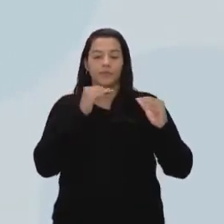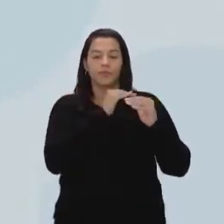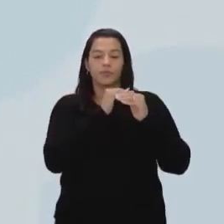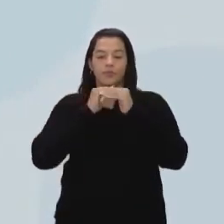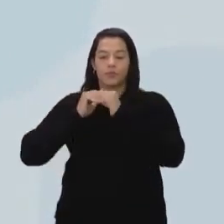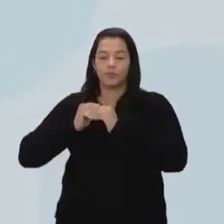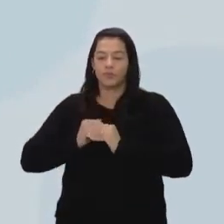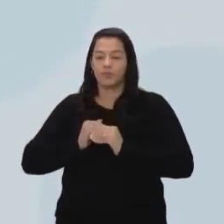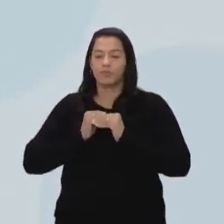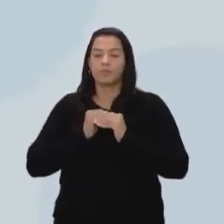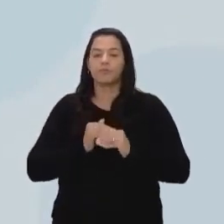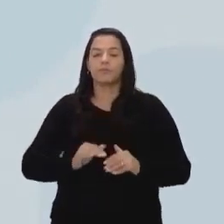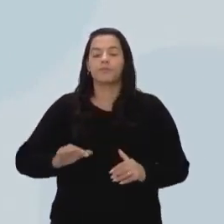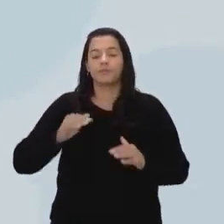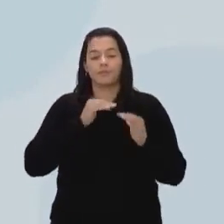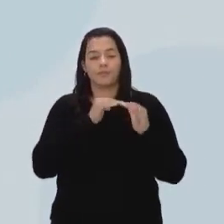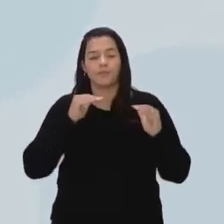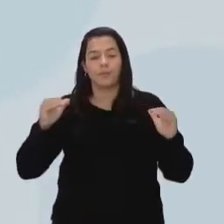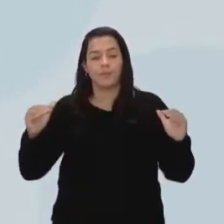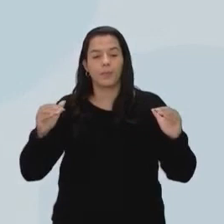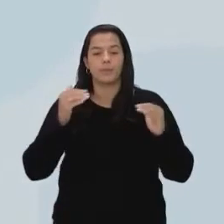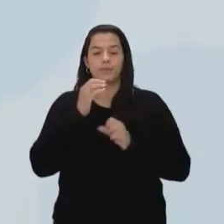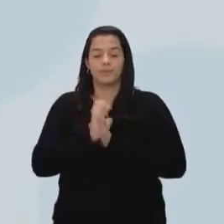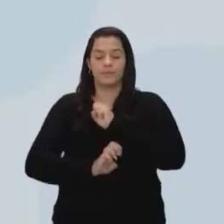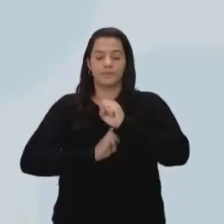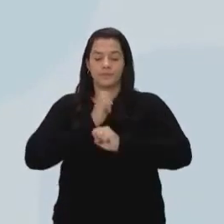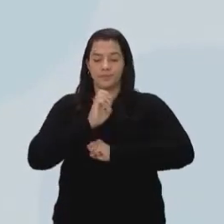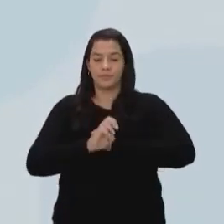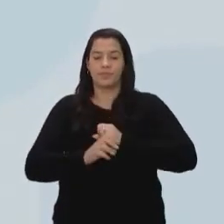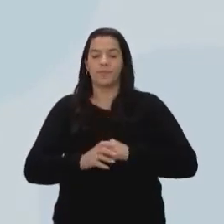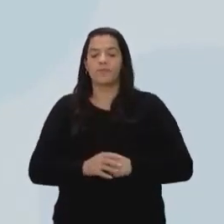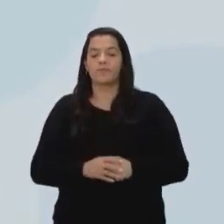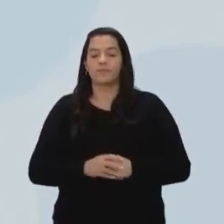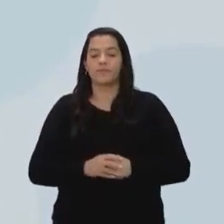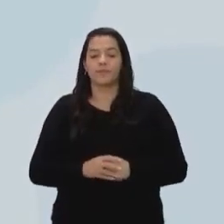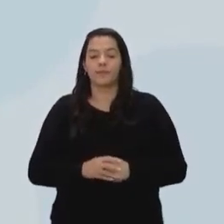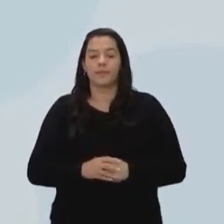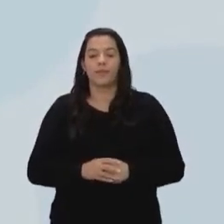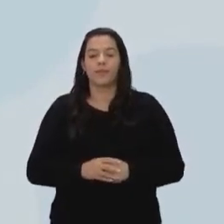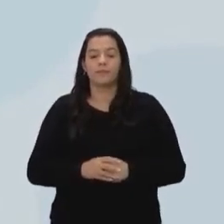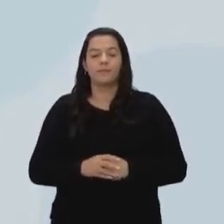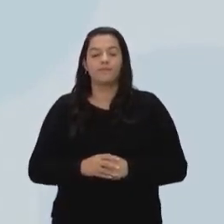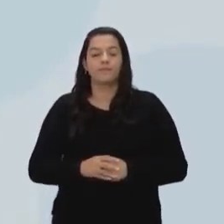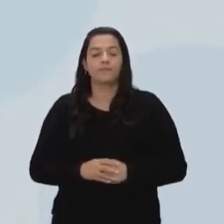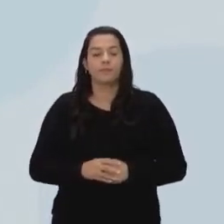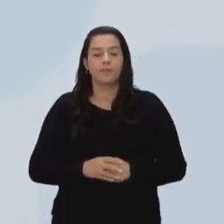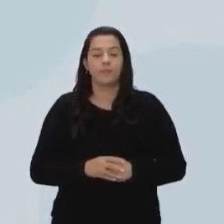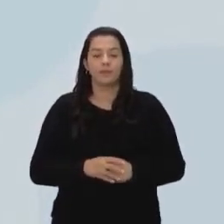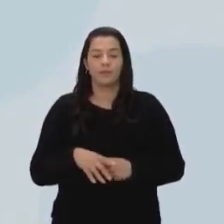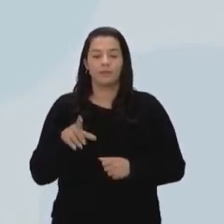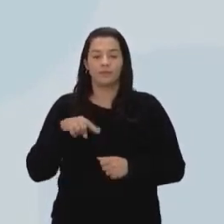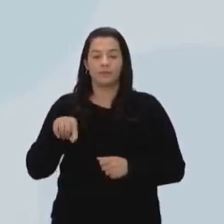estabelecer a estabilidade eletrônica. E aí, pode perceber então que nós temos aqui